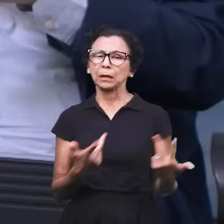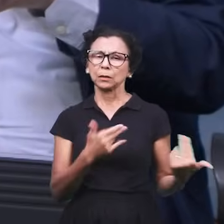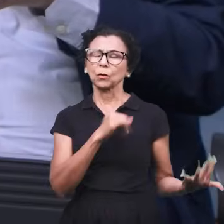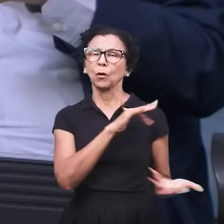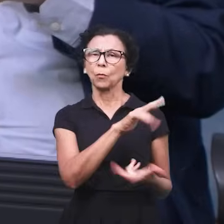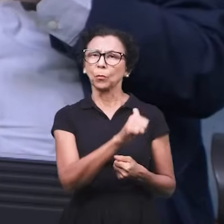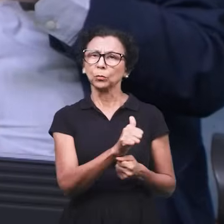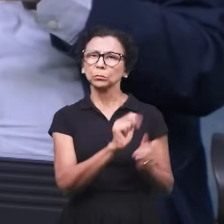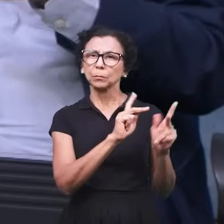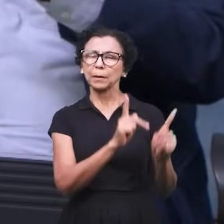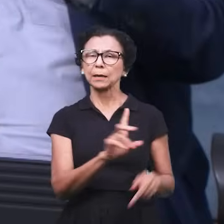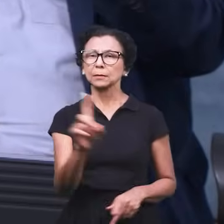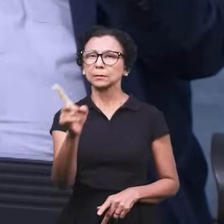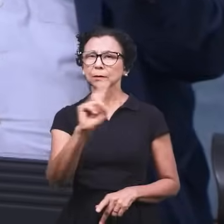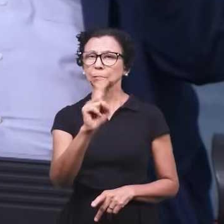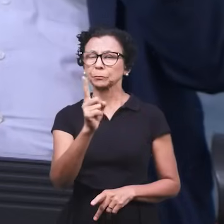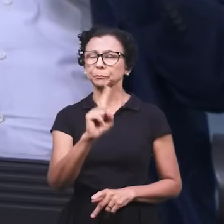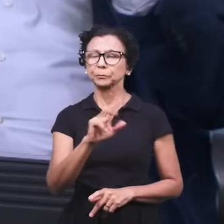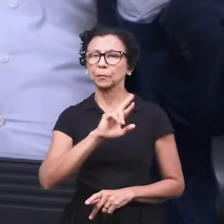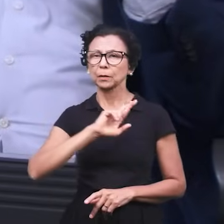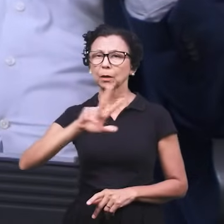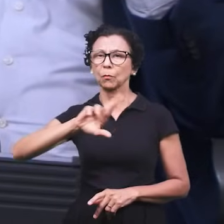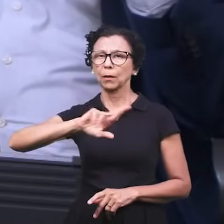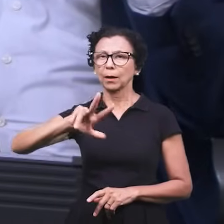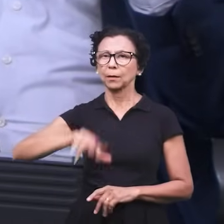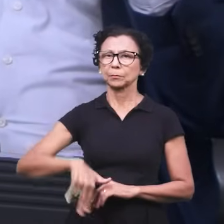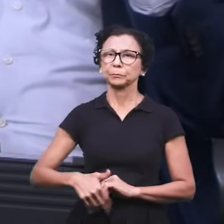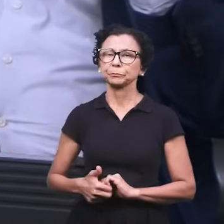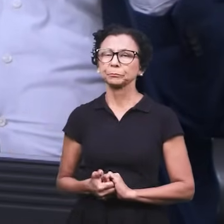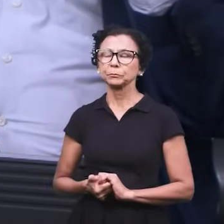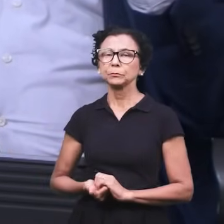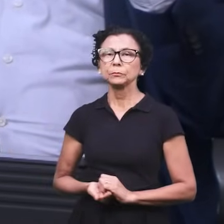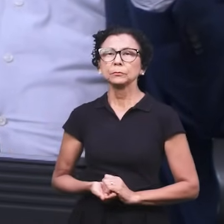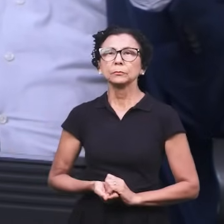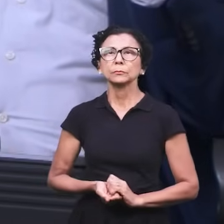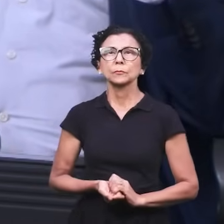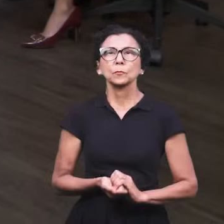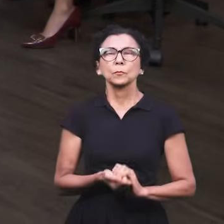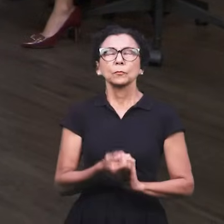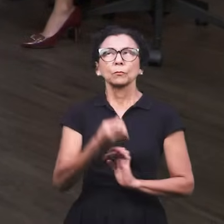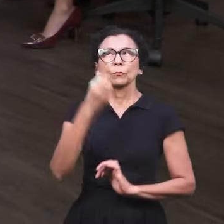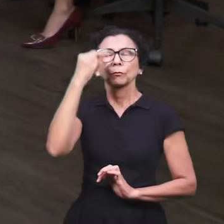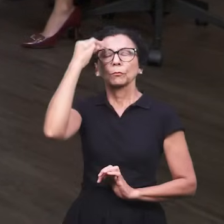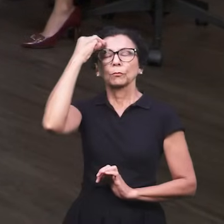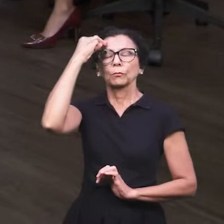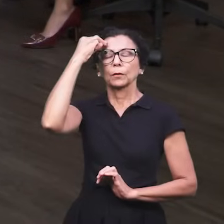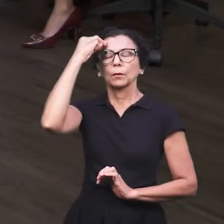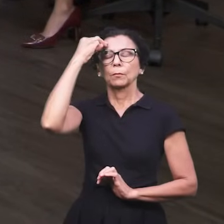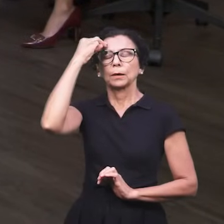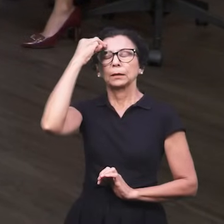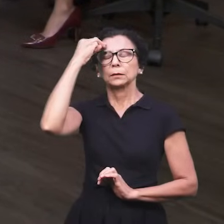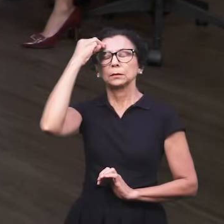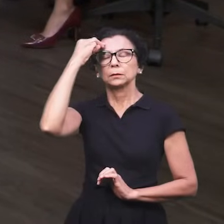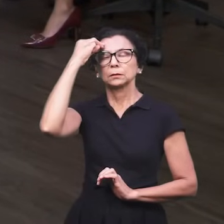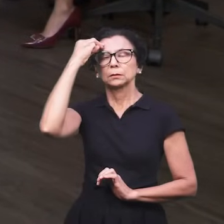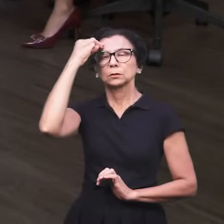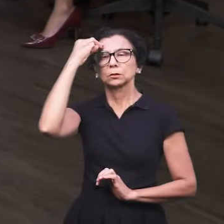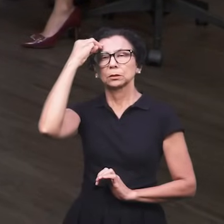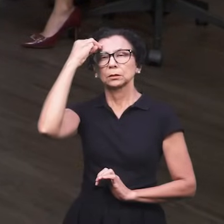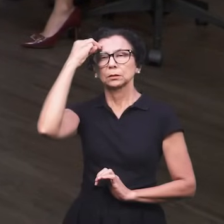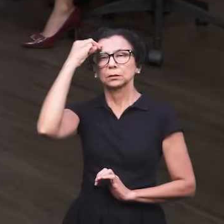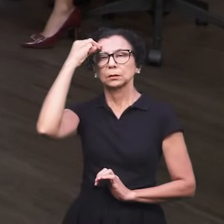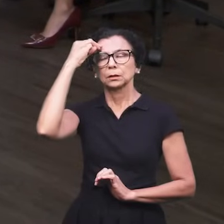essa paz, inclusive para a mente, quando ela vem do Senhor, é uma